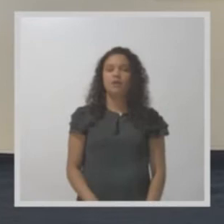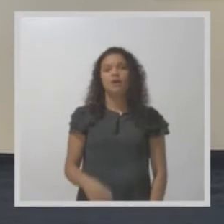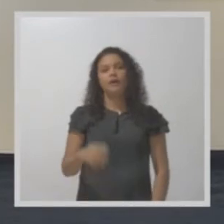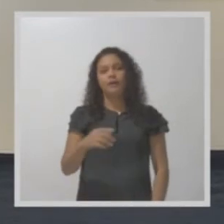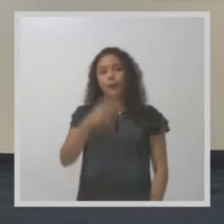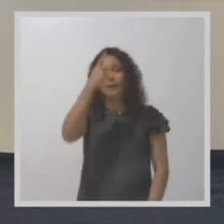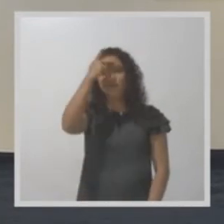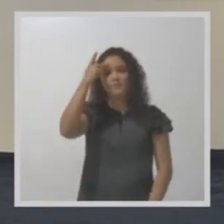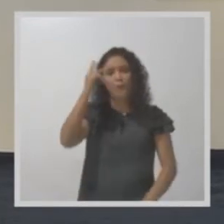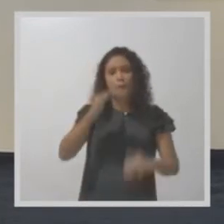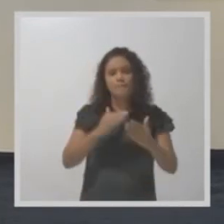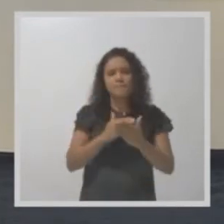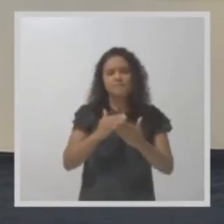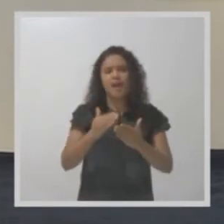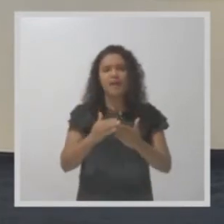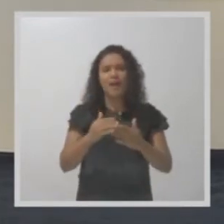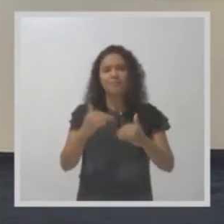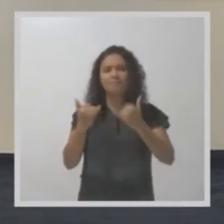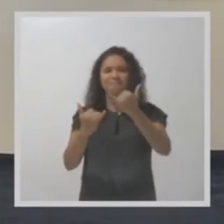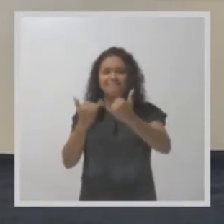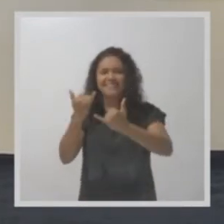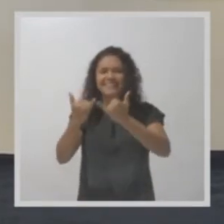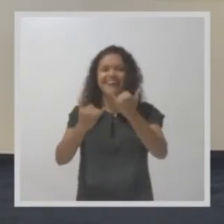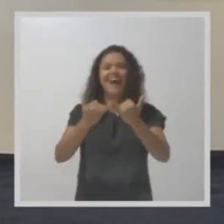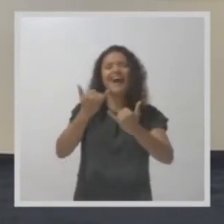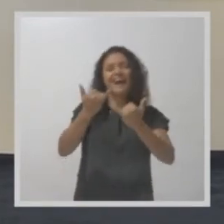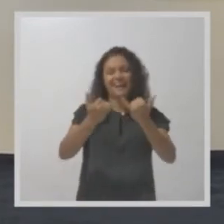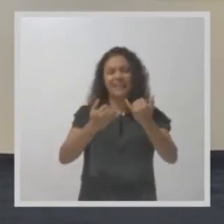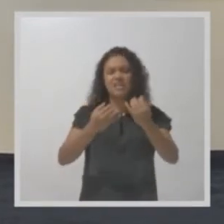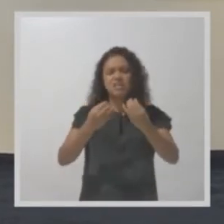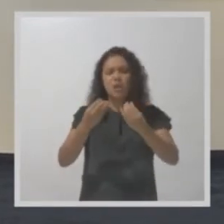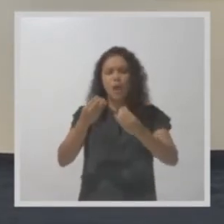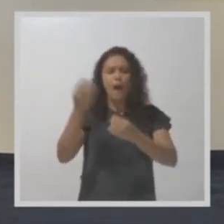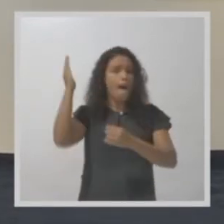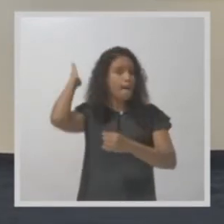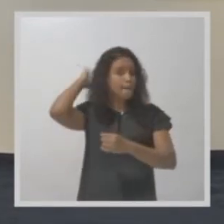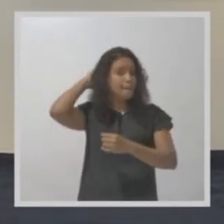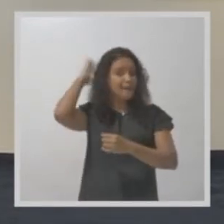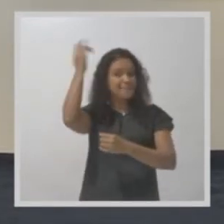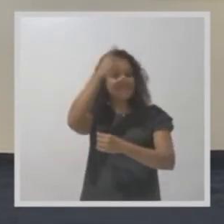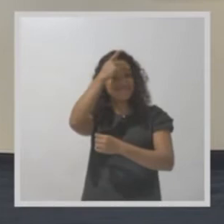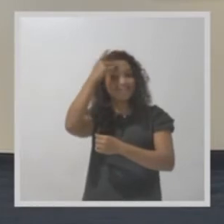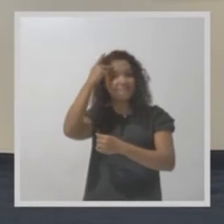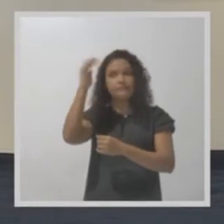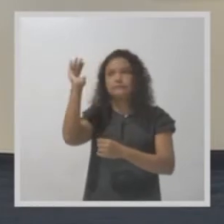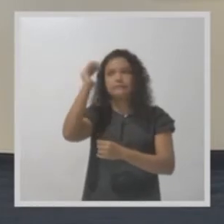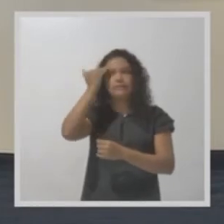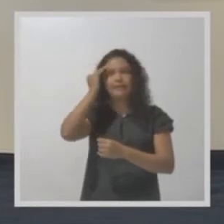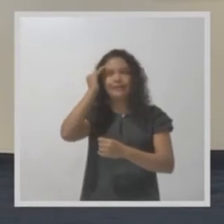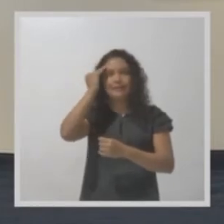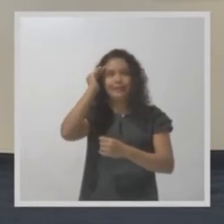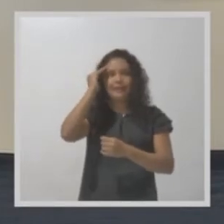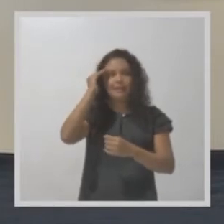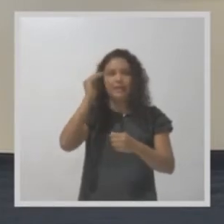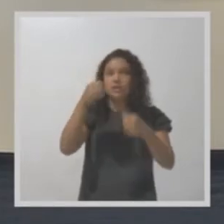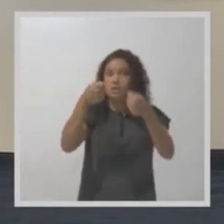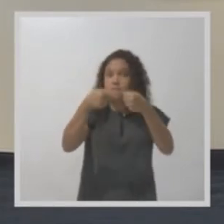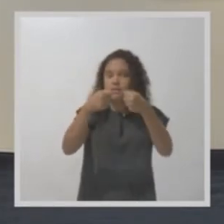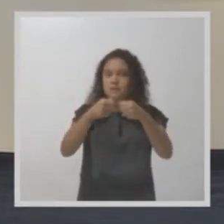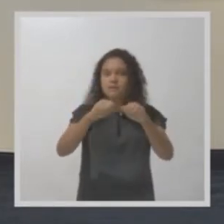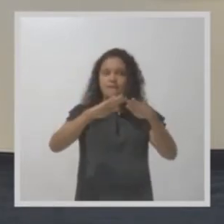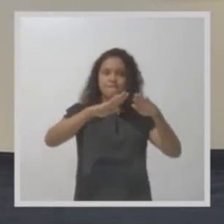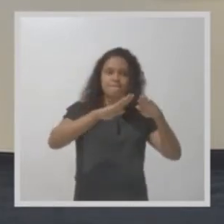a brincar que o paraense não estava compreendendo as regras de isolamento social. E